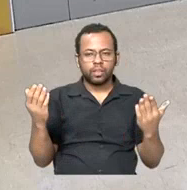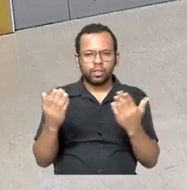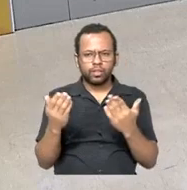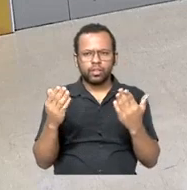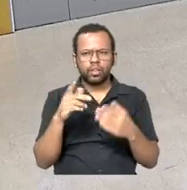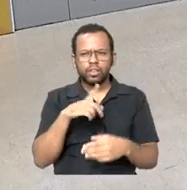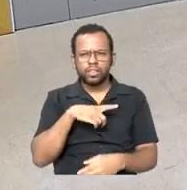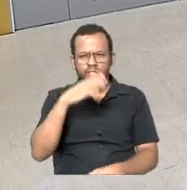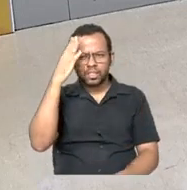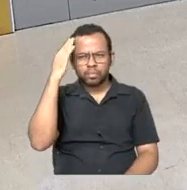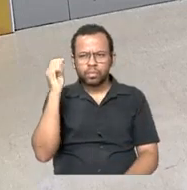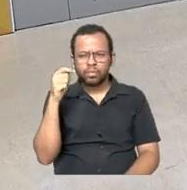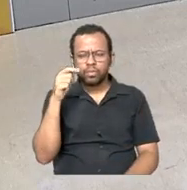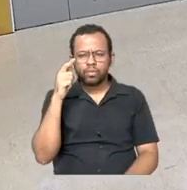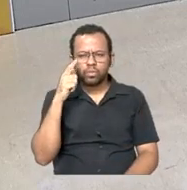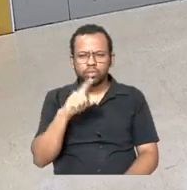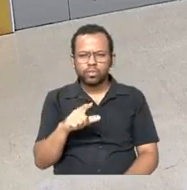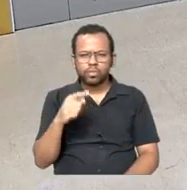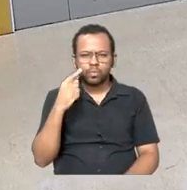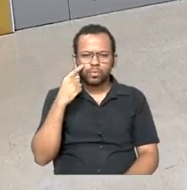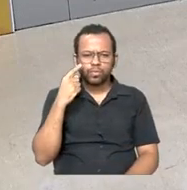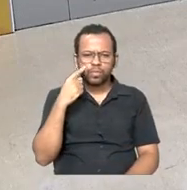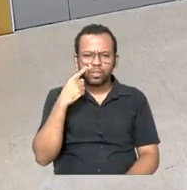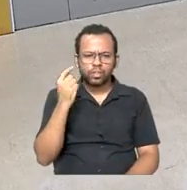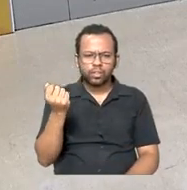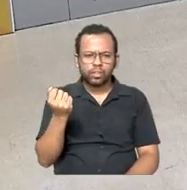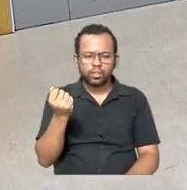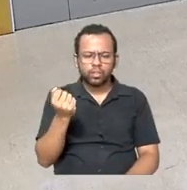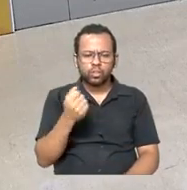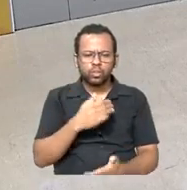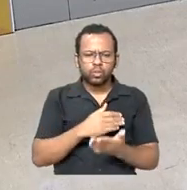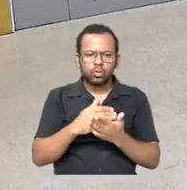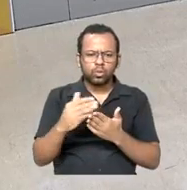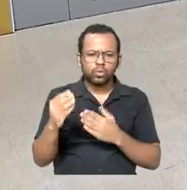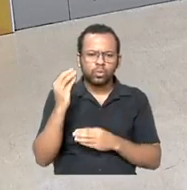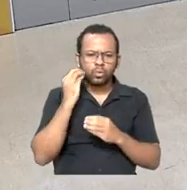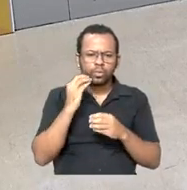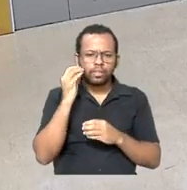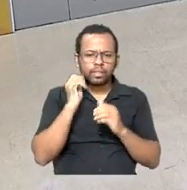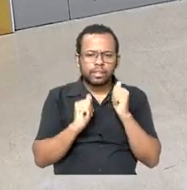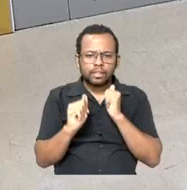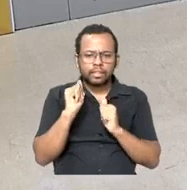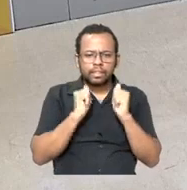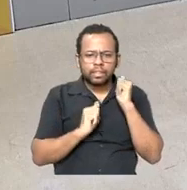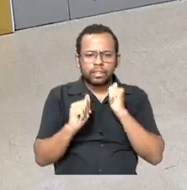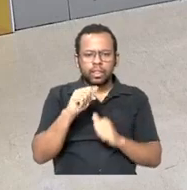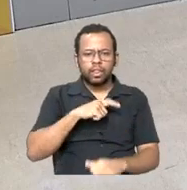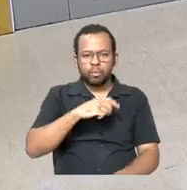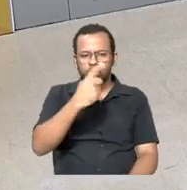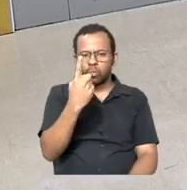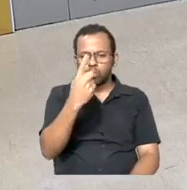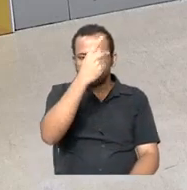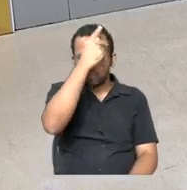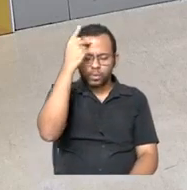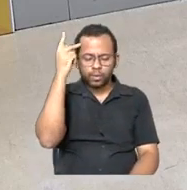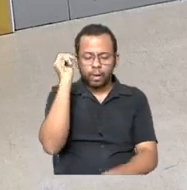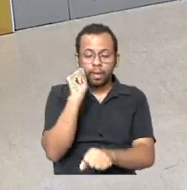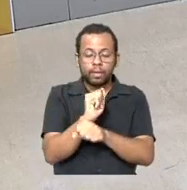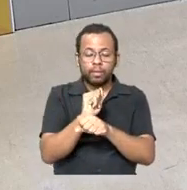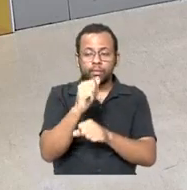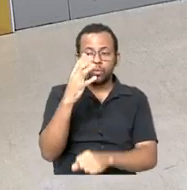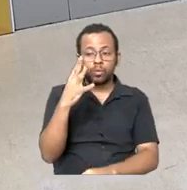será que vai abrir a porta vamos saber né Tá só no começo da expectativa já temos um candidato ao nosso quarto prêmio